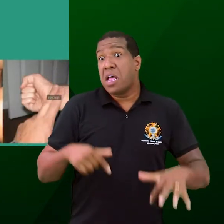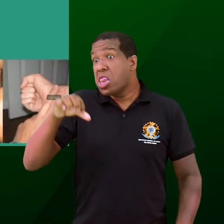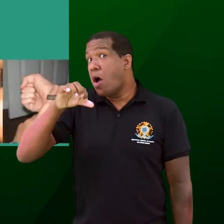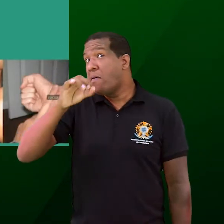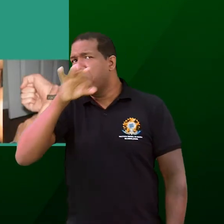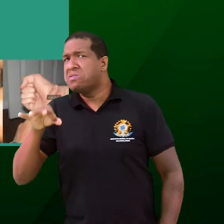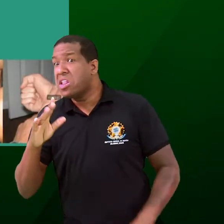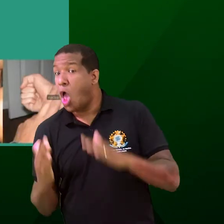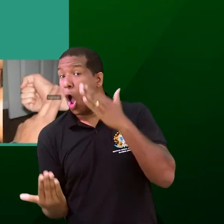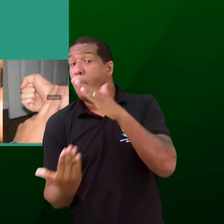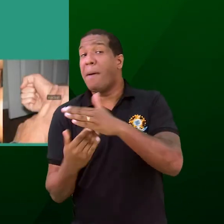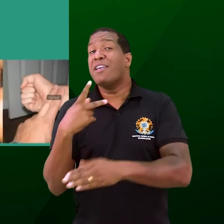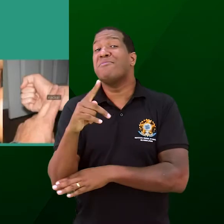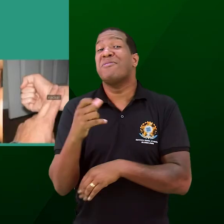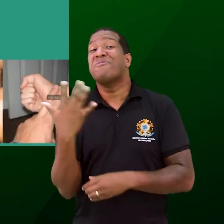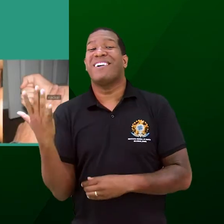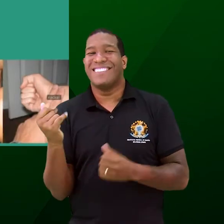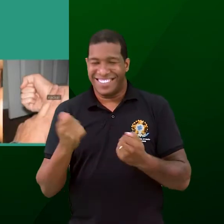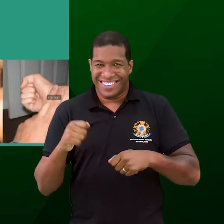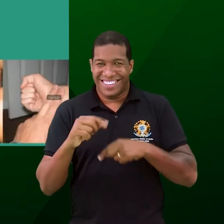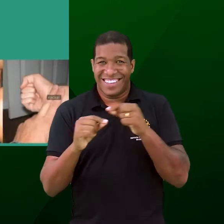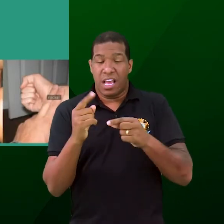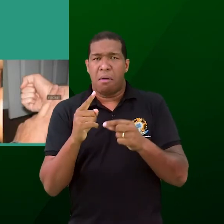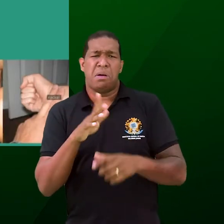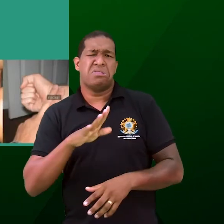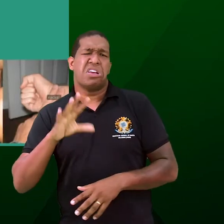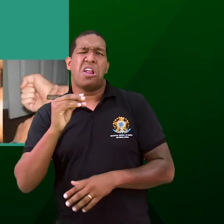aqui. Próximo ponto.